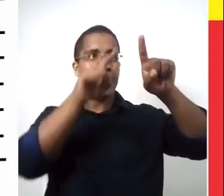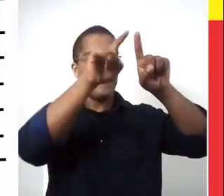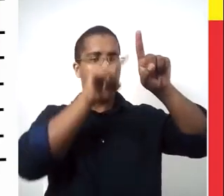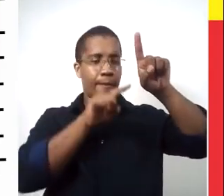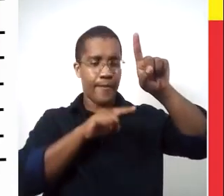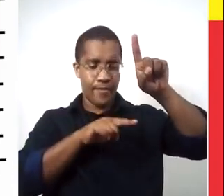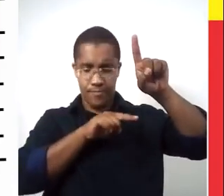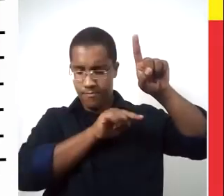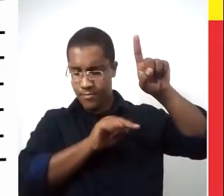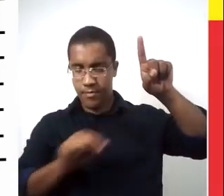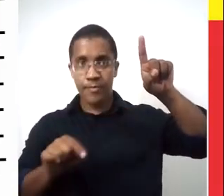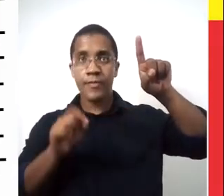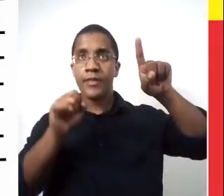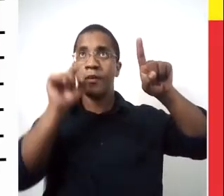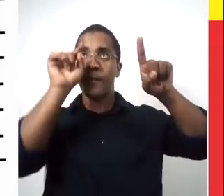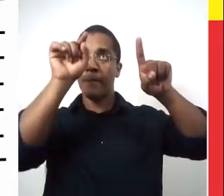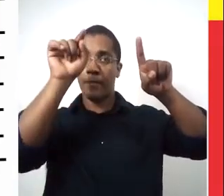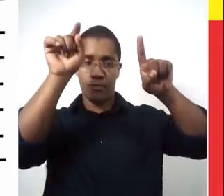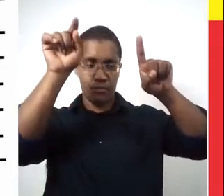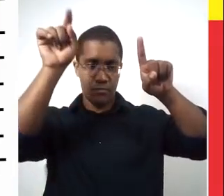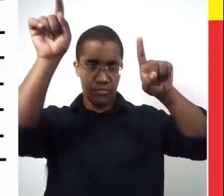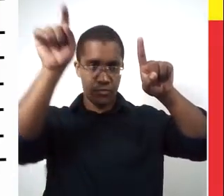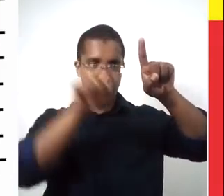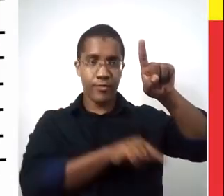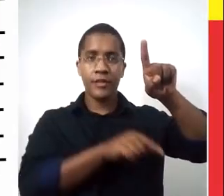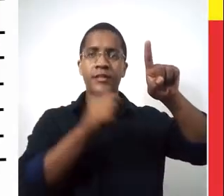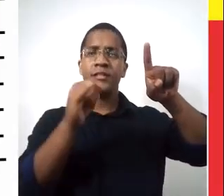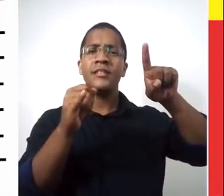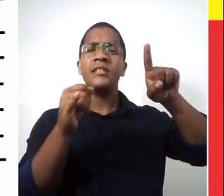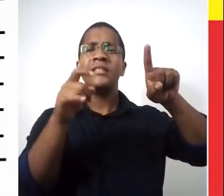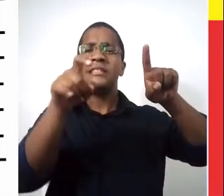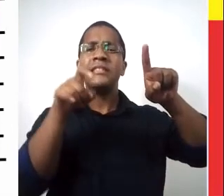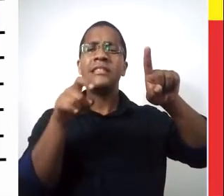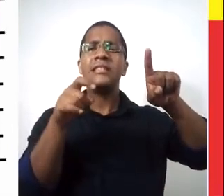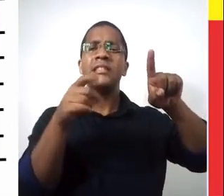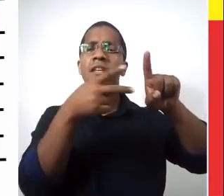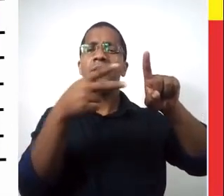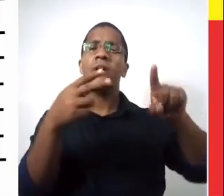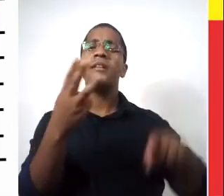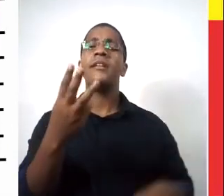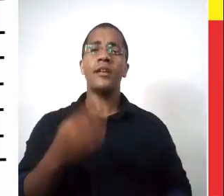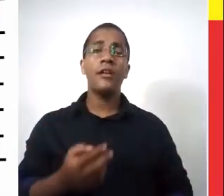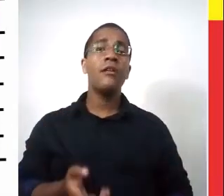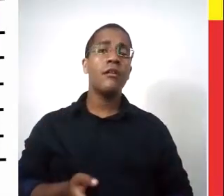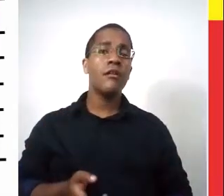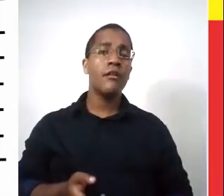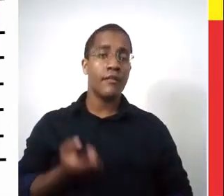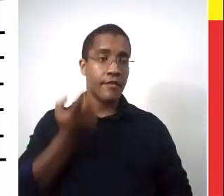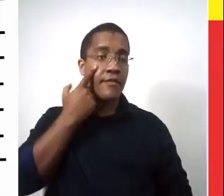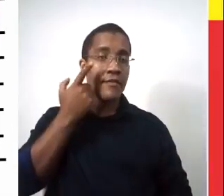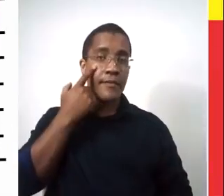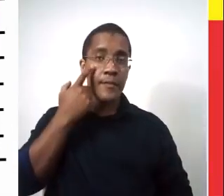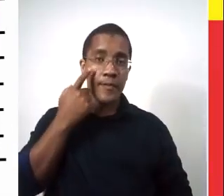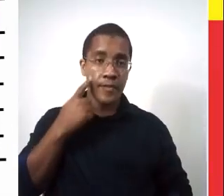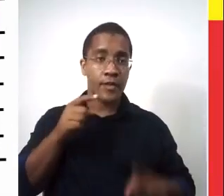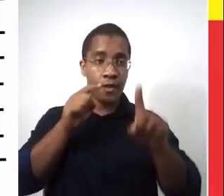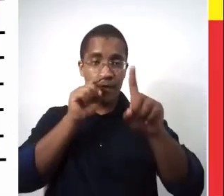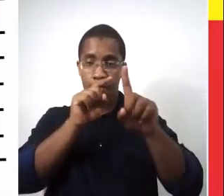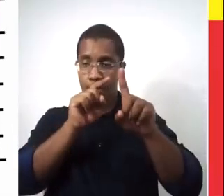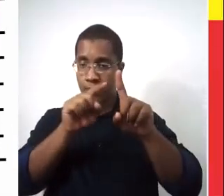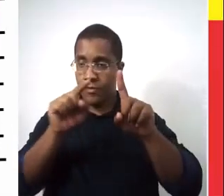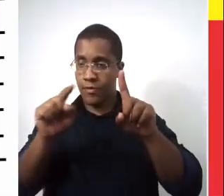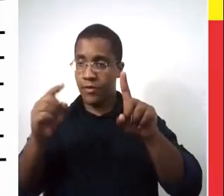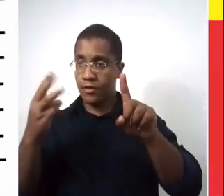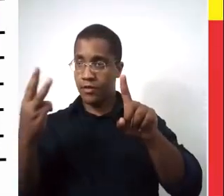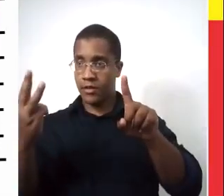como é que vai ser o formato da reta. Então, se eu colocar o x igual a 3, vou processar na lei de formação e vai